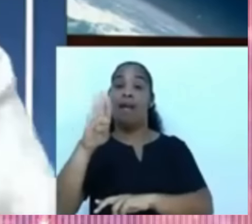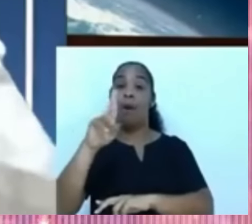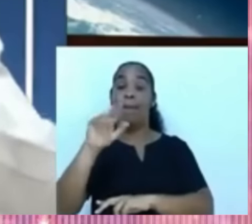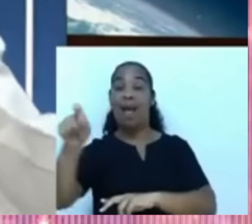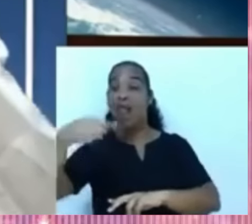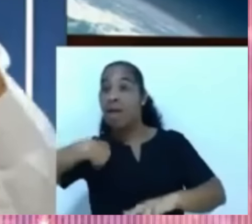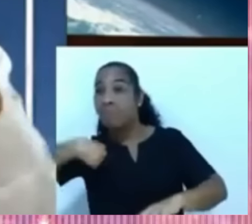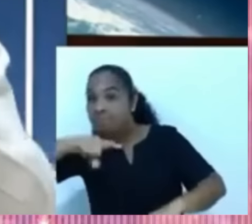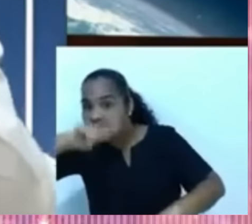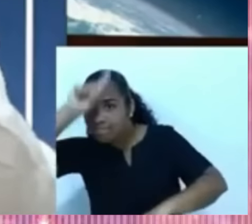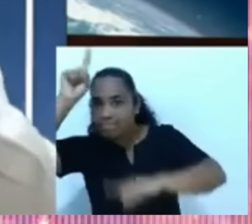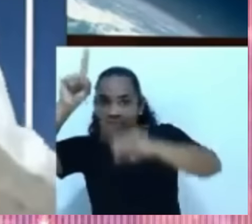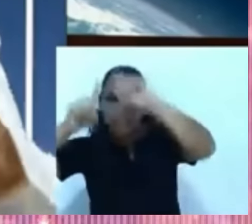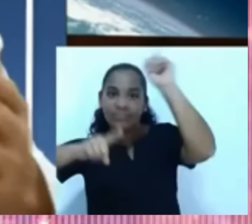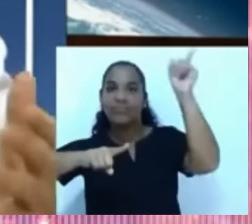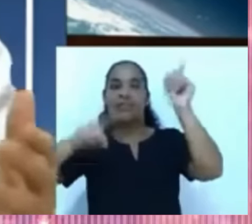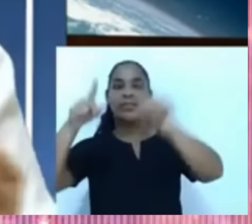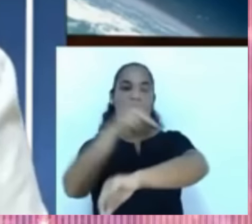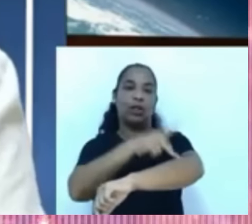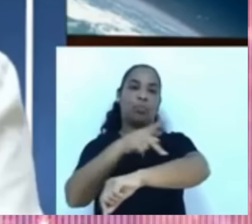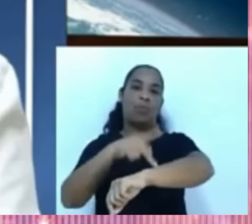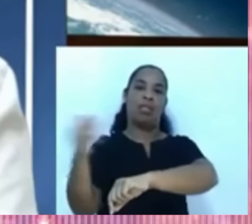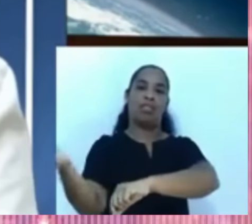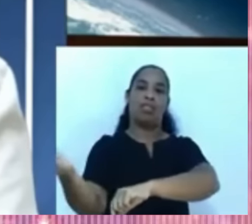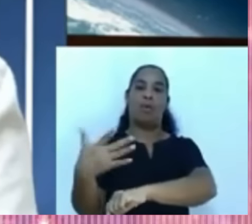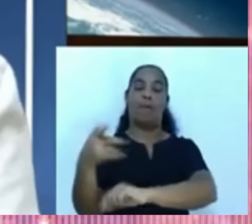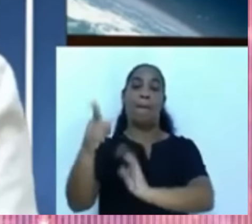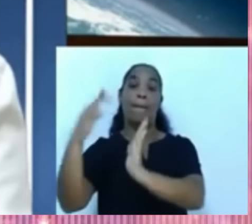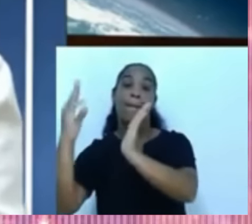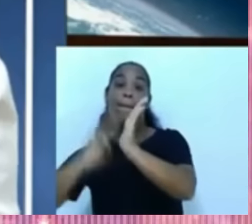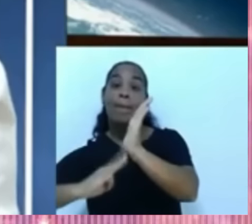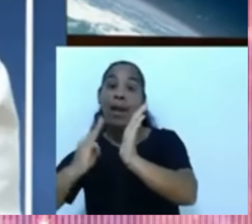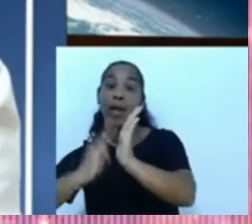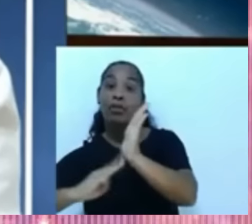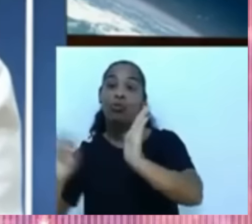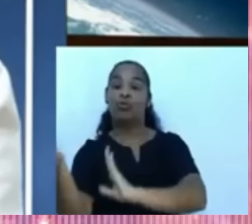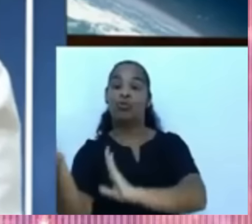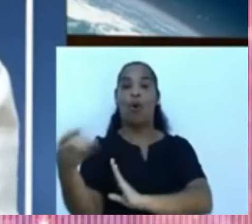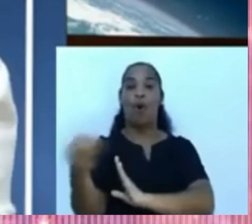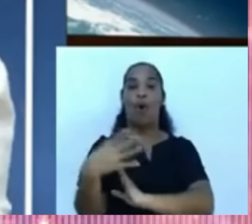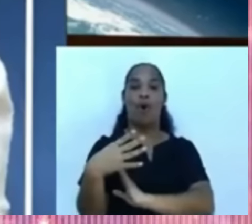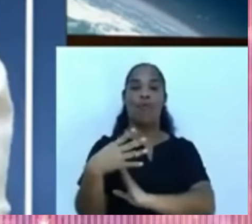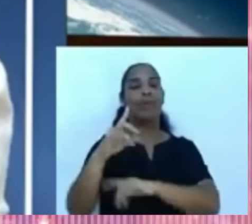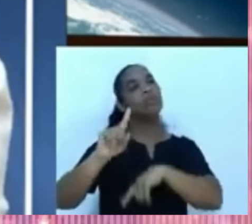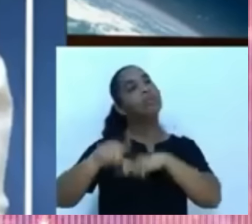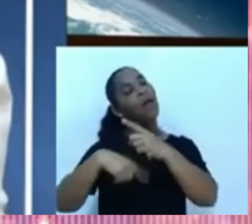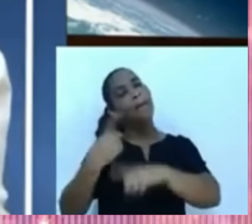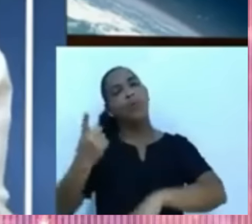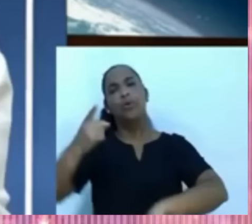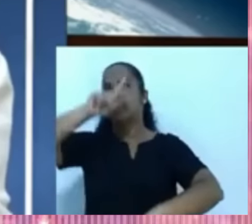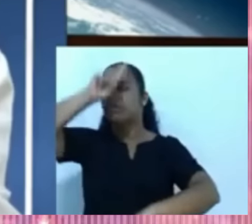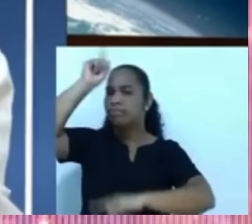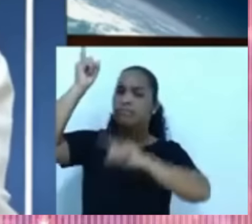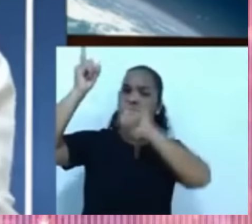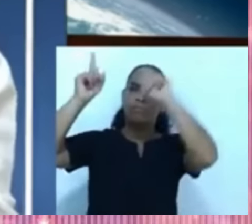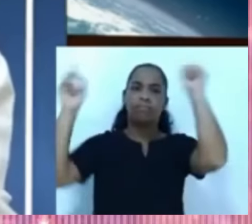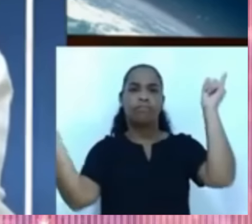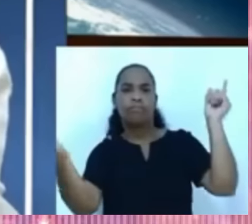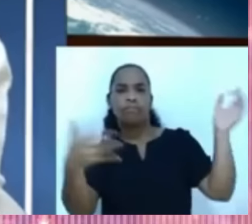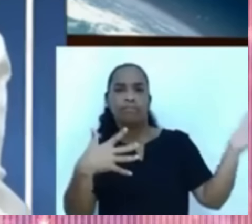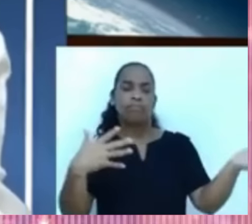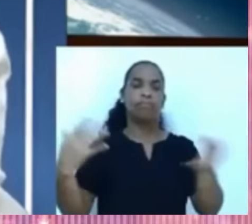e aí surgiram vários outros métodos que estão sendo reduzidos a uma forma de se alcançar